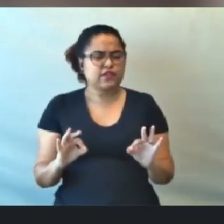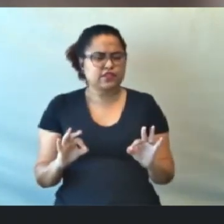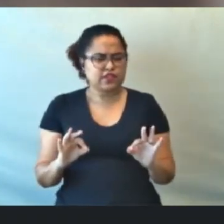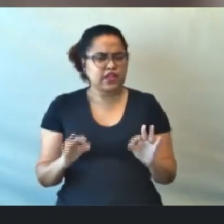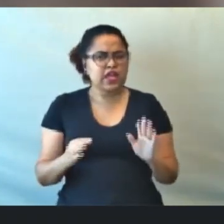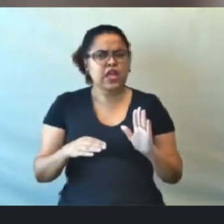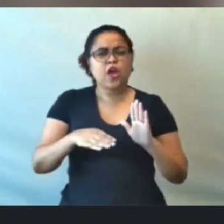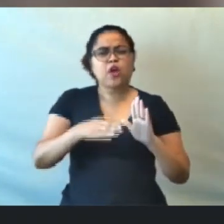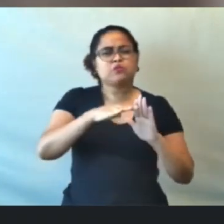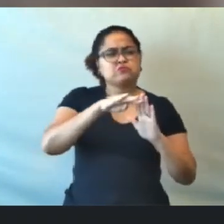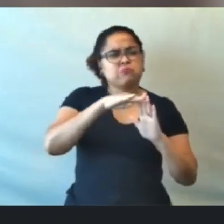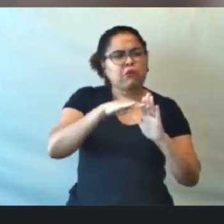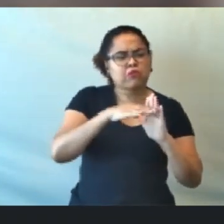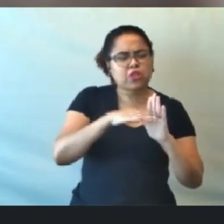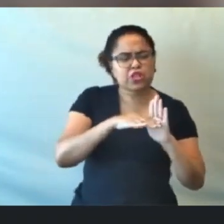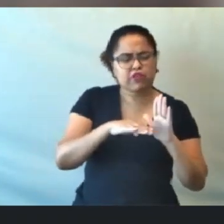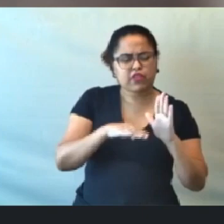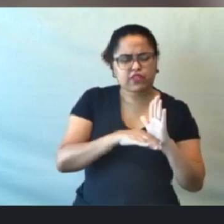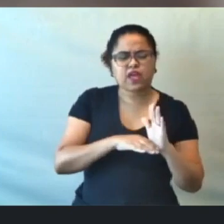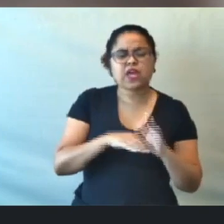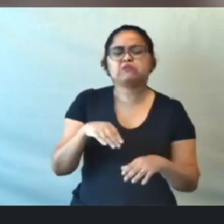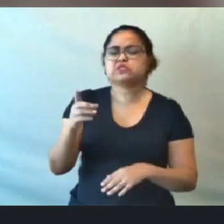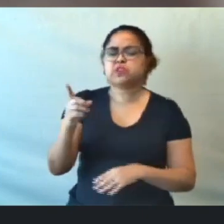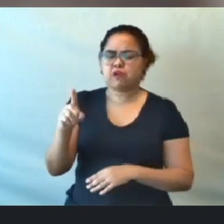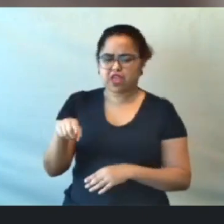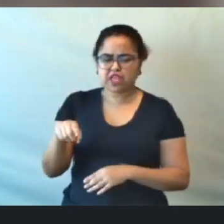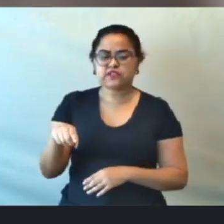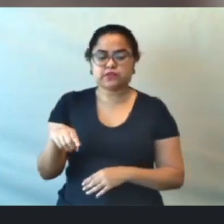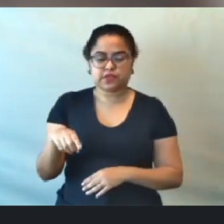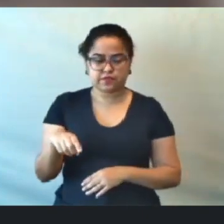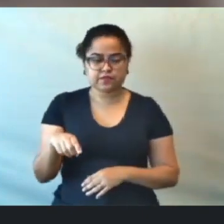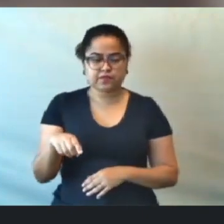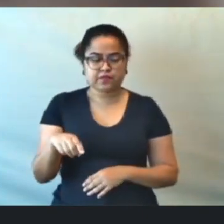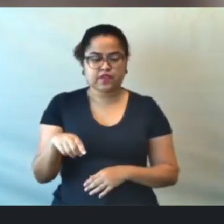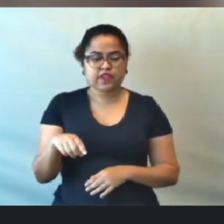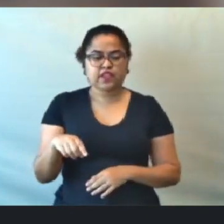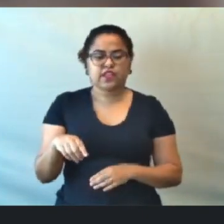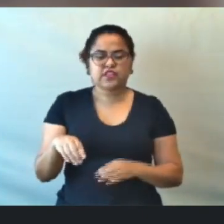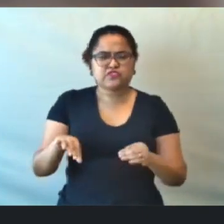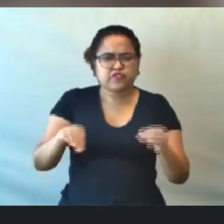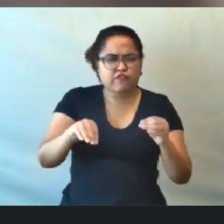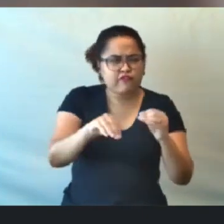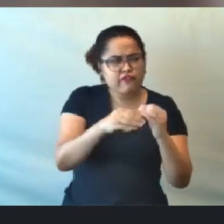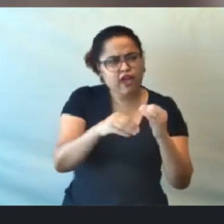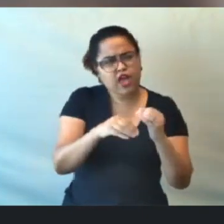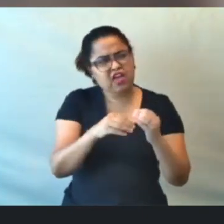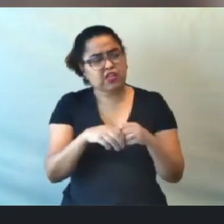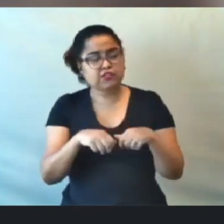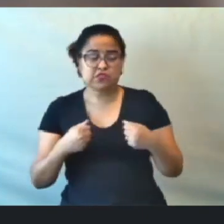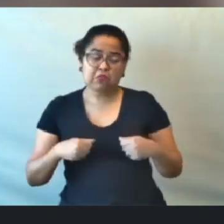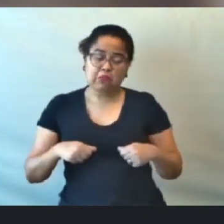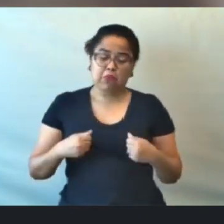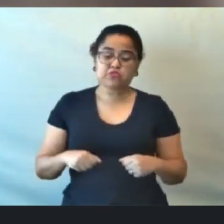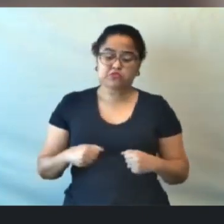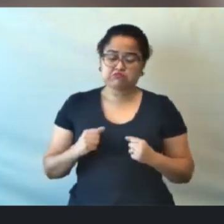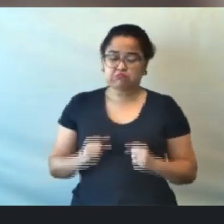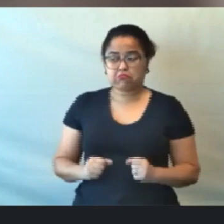Igual falei, nós colocamos uma série de outras possibilidades, né, alternativas que deveriam